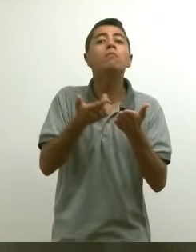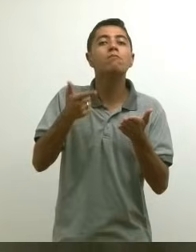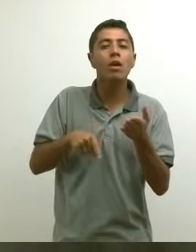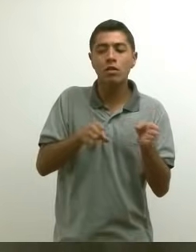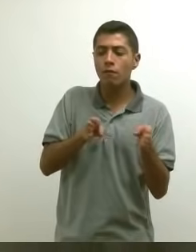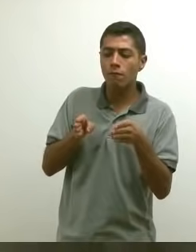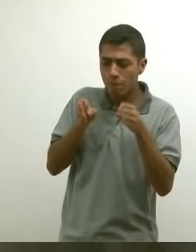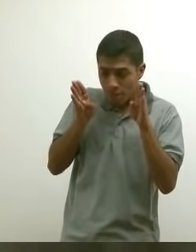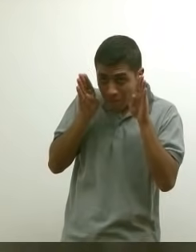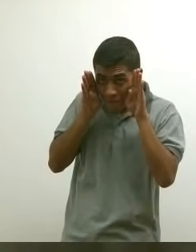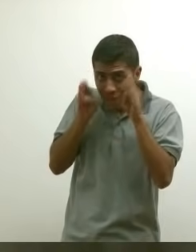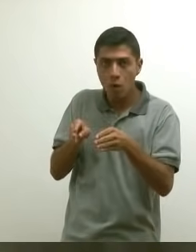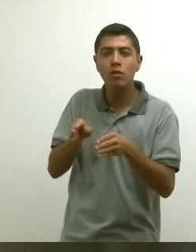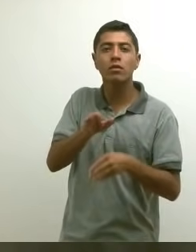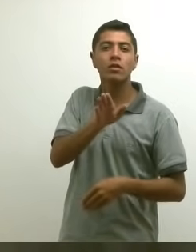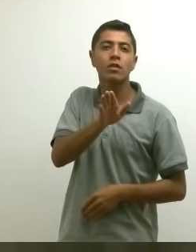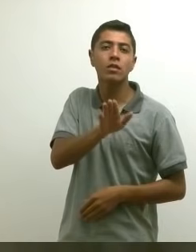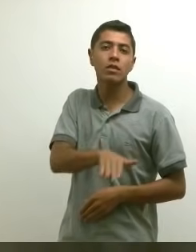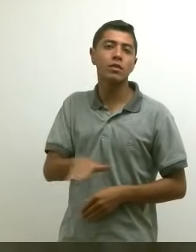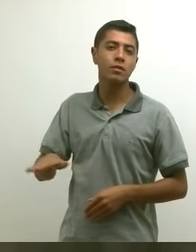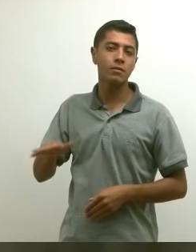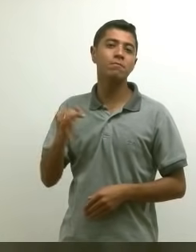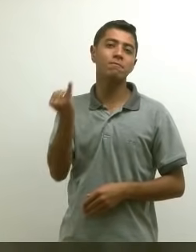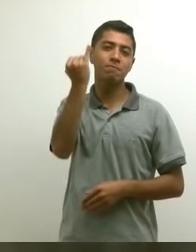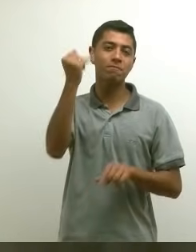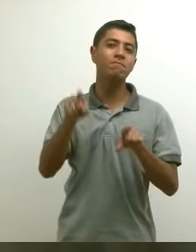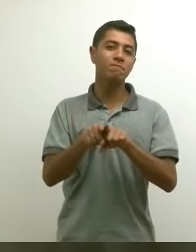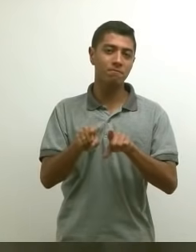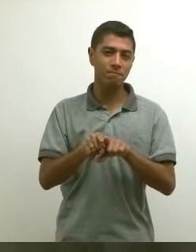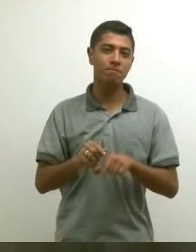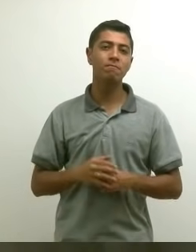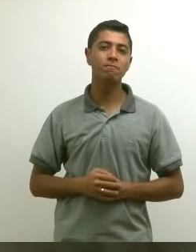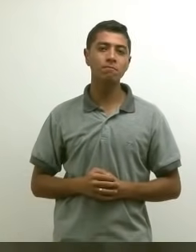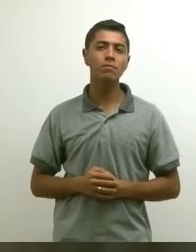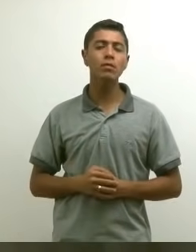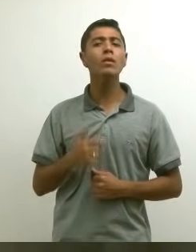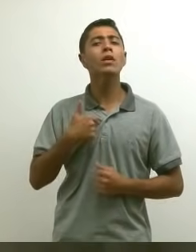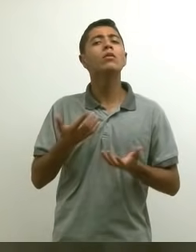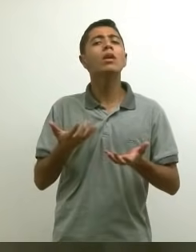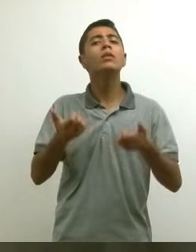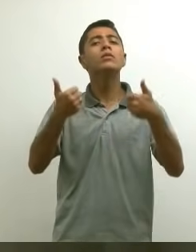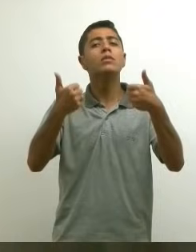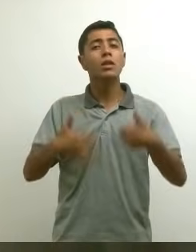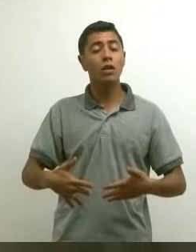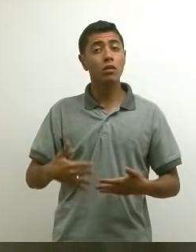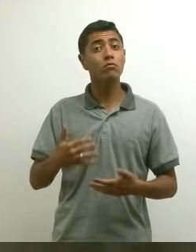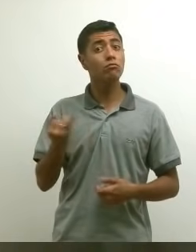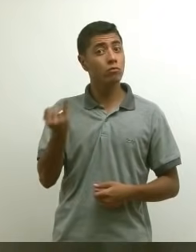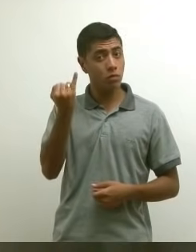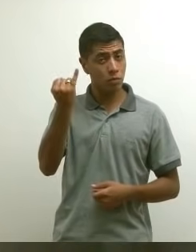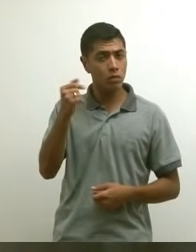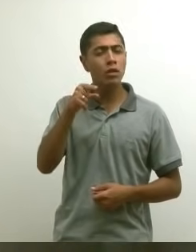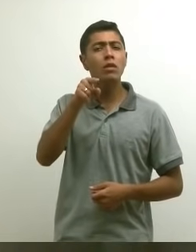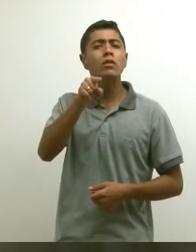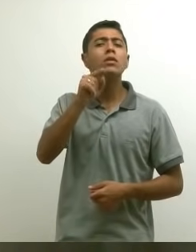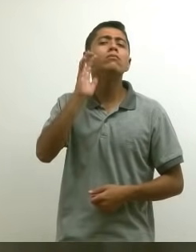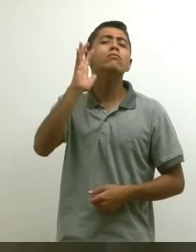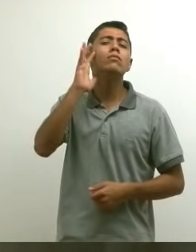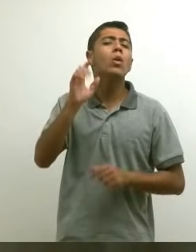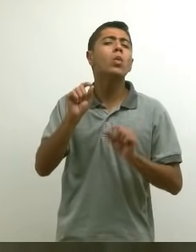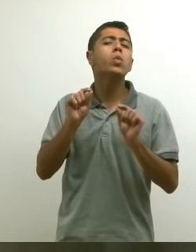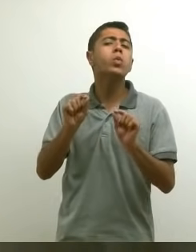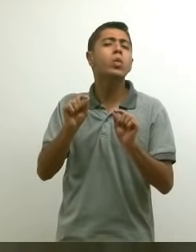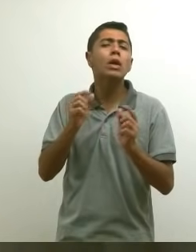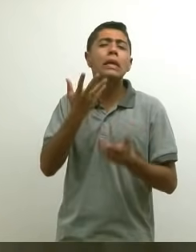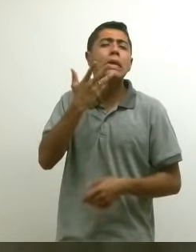pra começo de conversa que dá uma perspectiva ampla sobre desenvolvimento infantil que quando a gente fala de infância vou